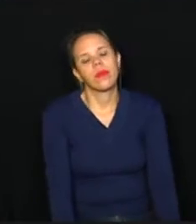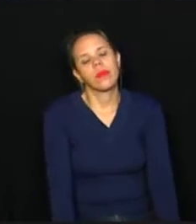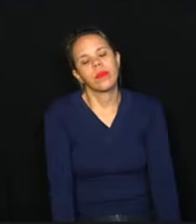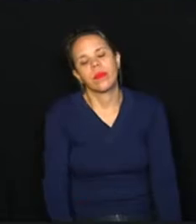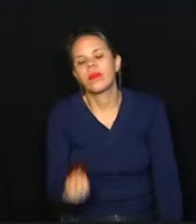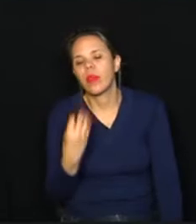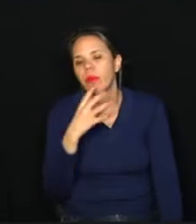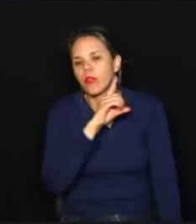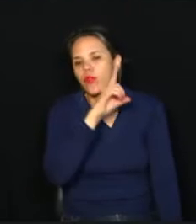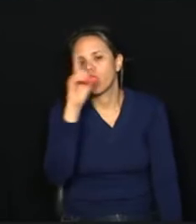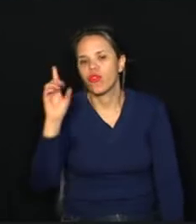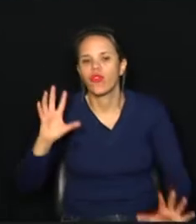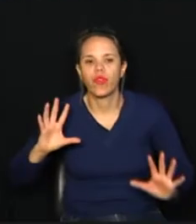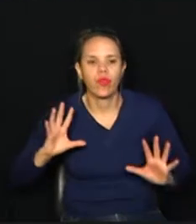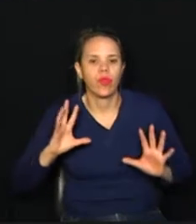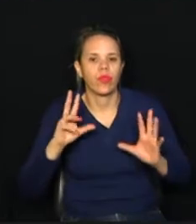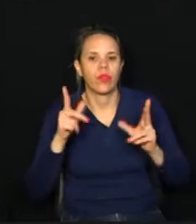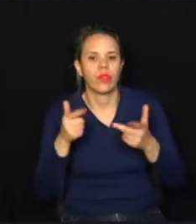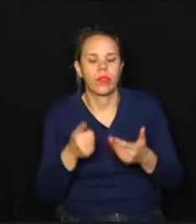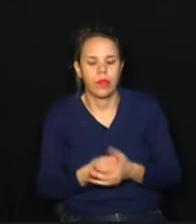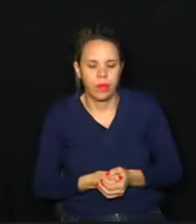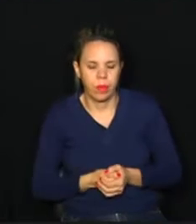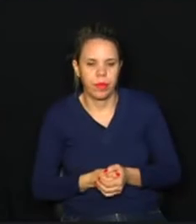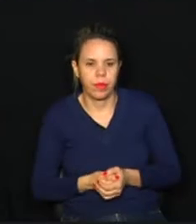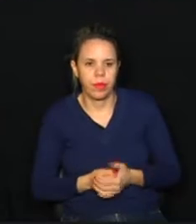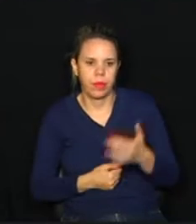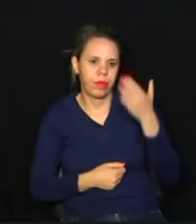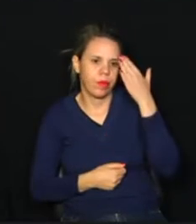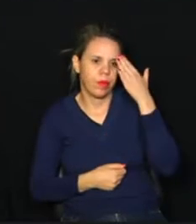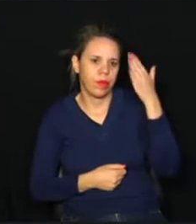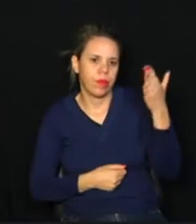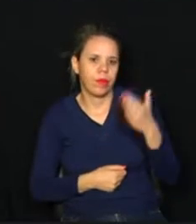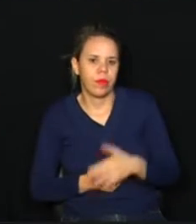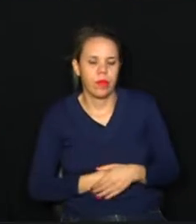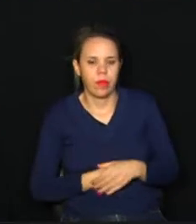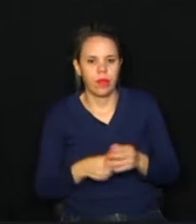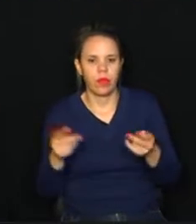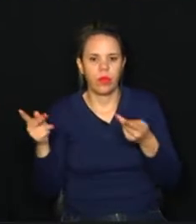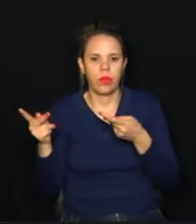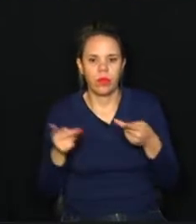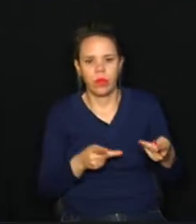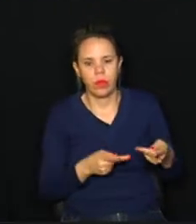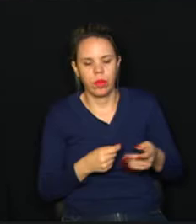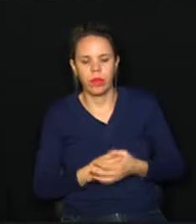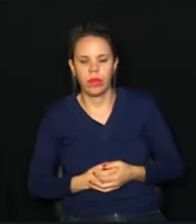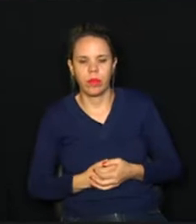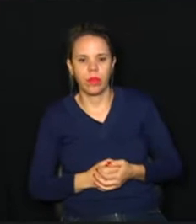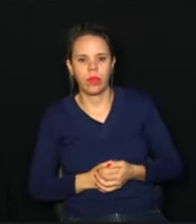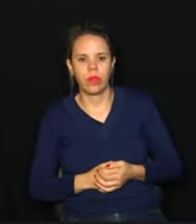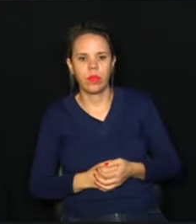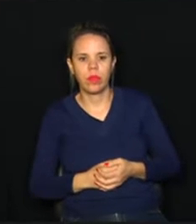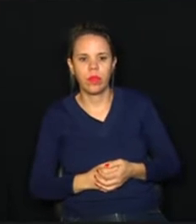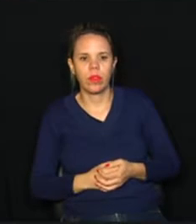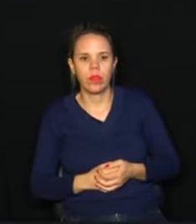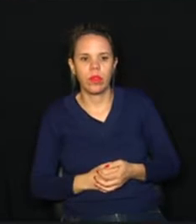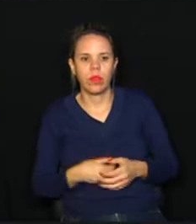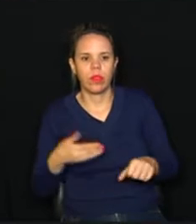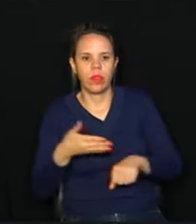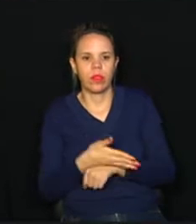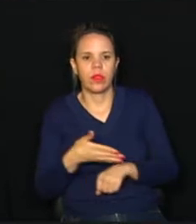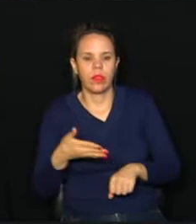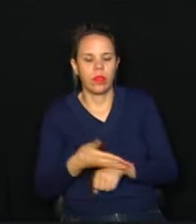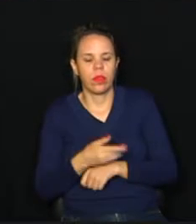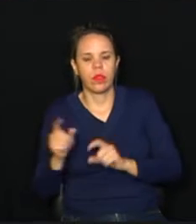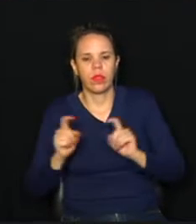Bom dia a todos. Quero de imediato agradecer o convite para participar desse evento